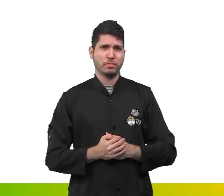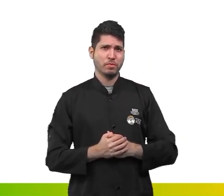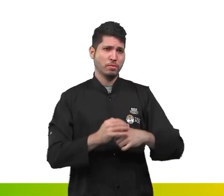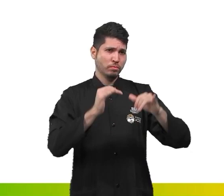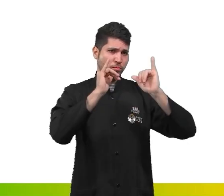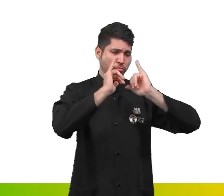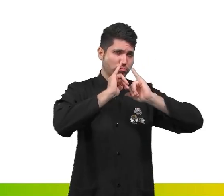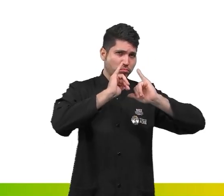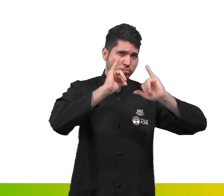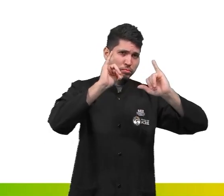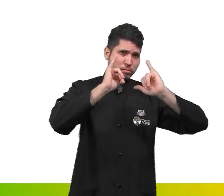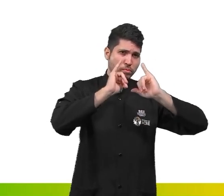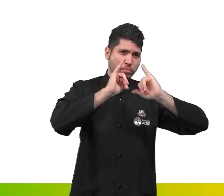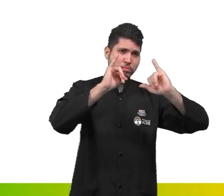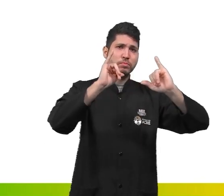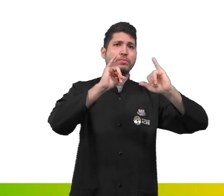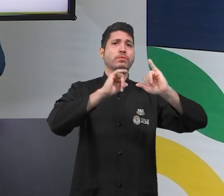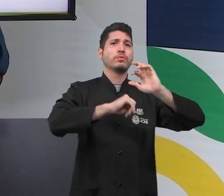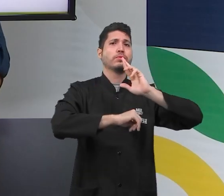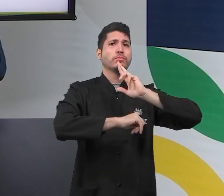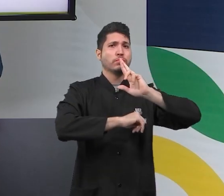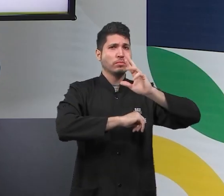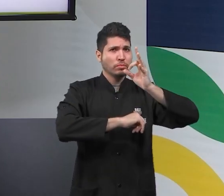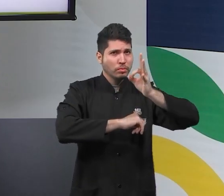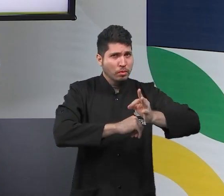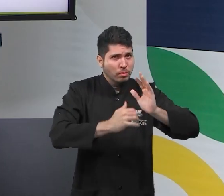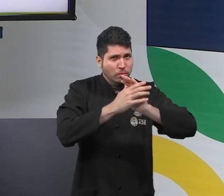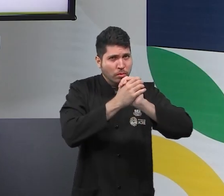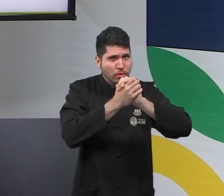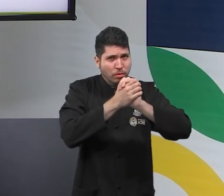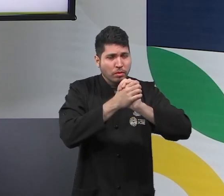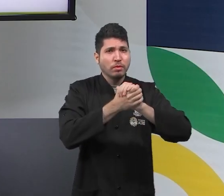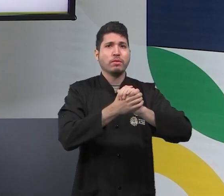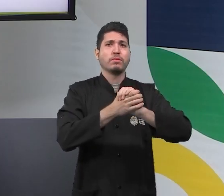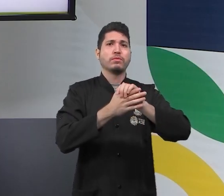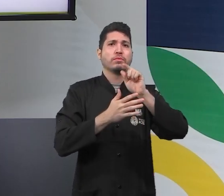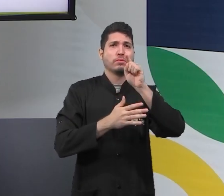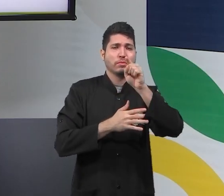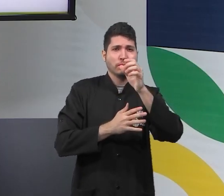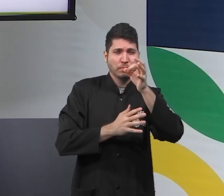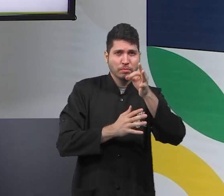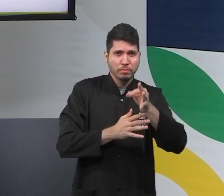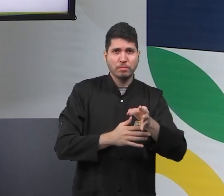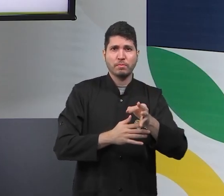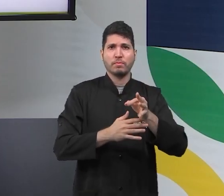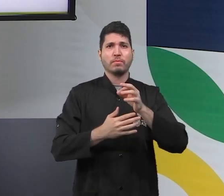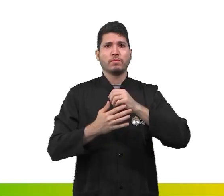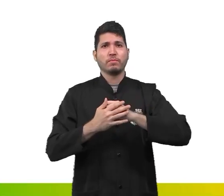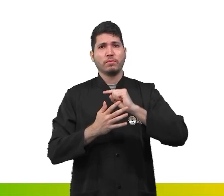nossa alternativa correta. Parabéns a você, estudante, que acertou. Vamos lá para a nossa próxima questão?